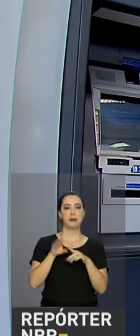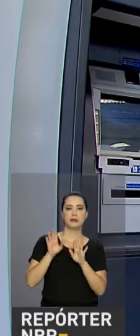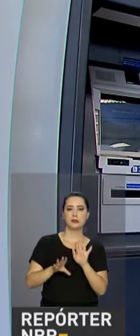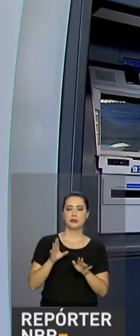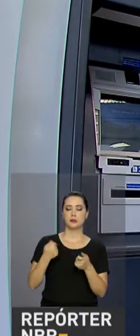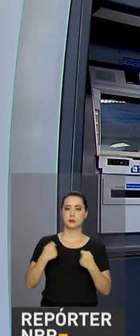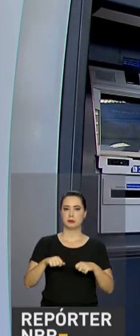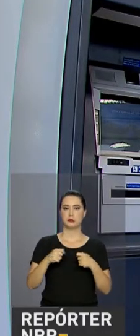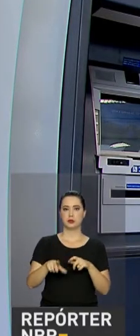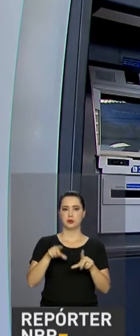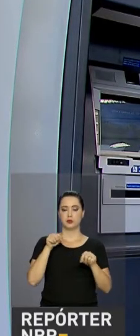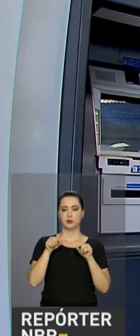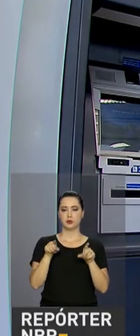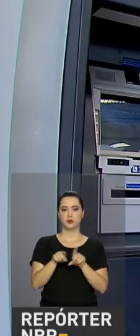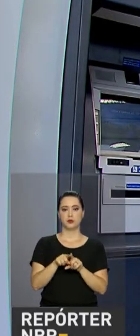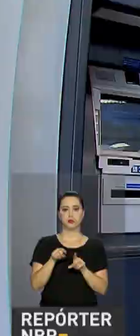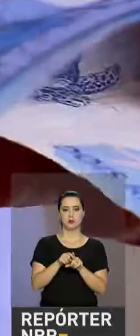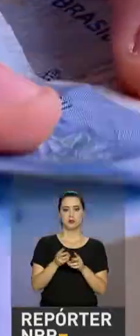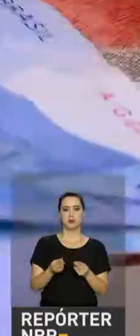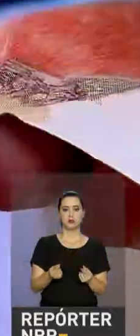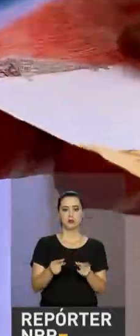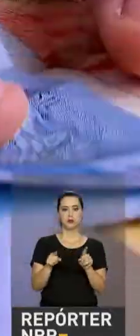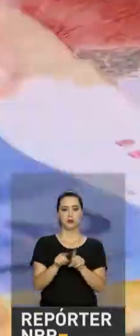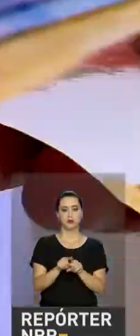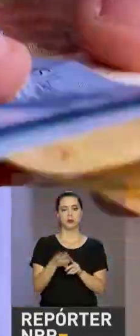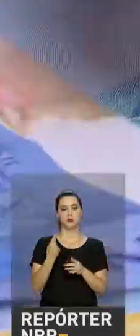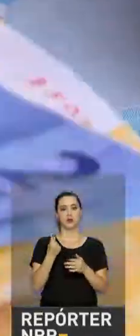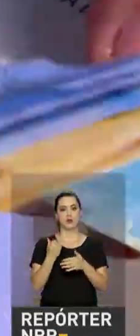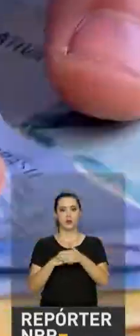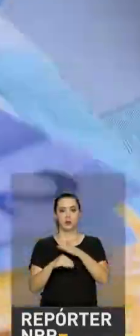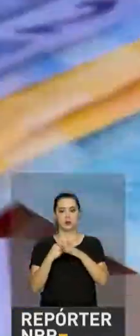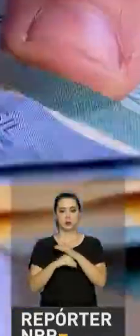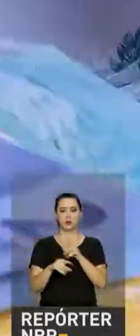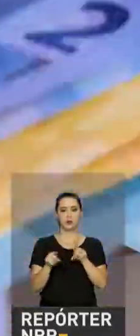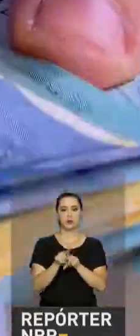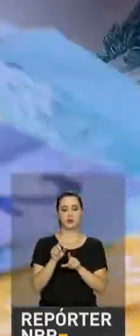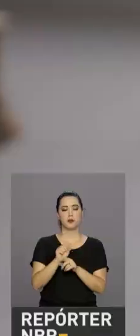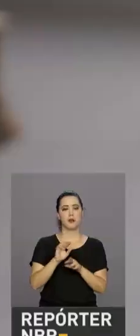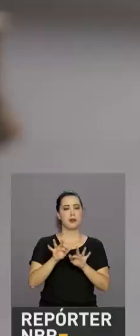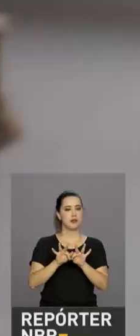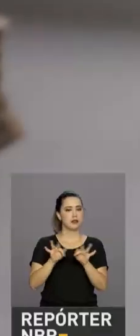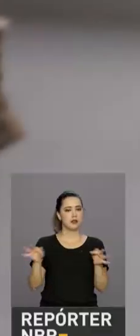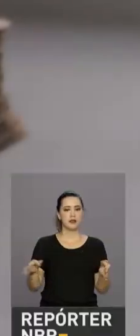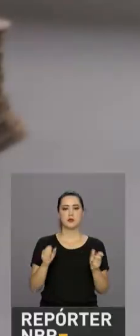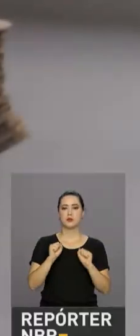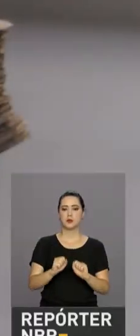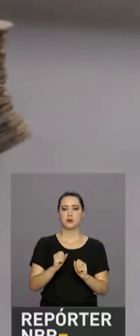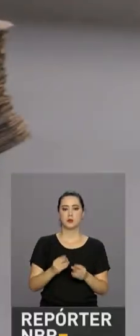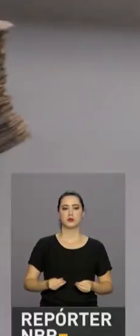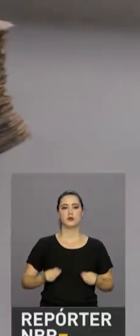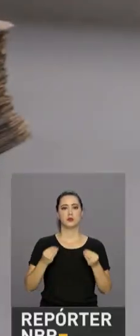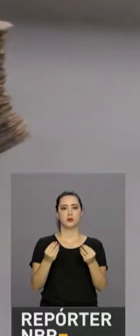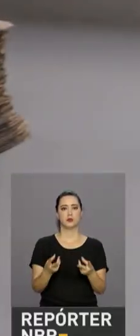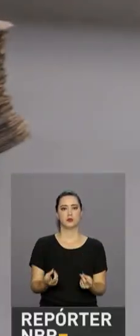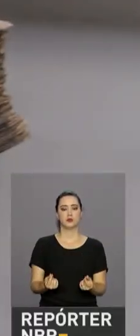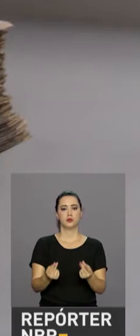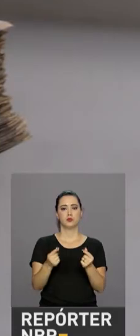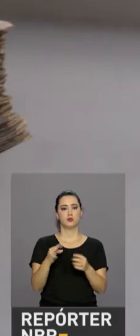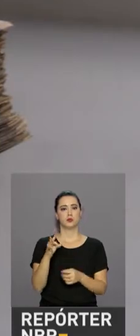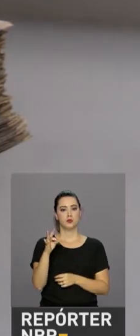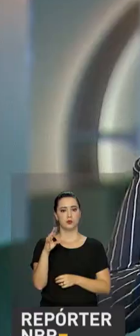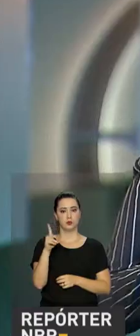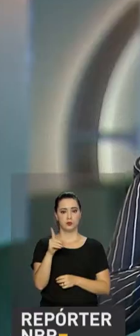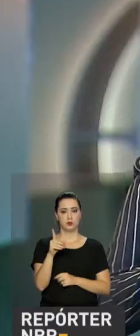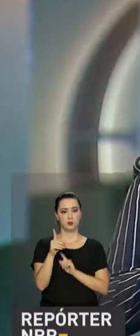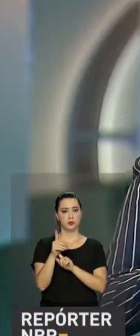prefere fazer aplicações na poupança mas há uma outra forma de investir simples que garante bons rendimentos o tesouro